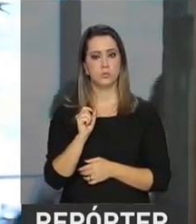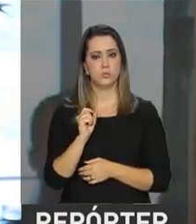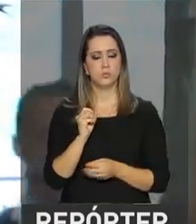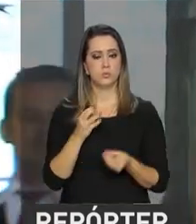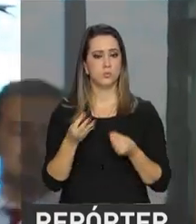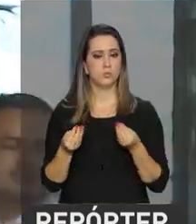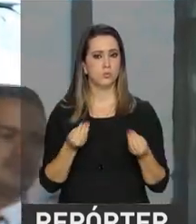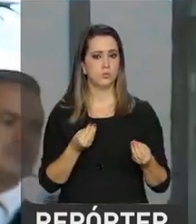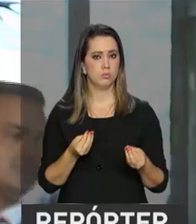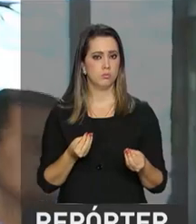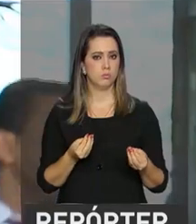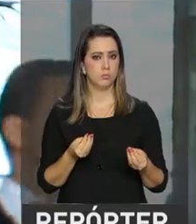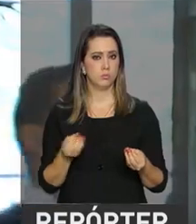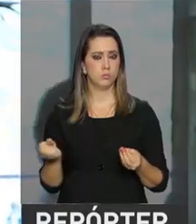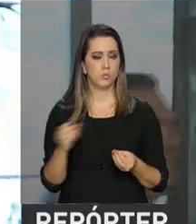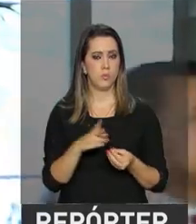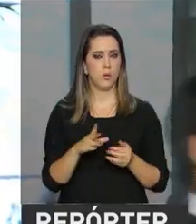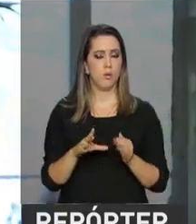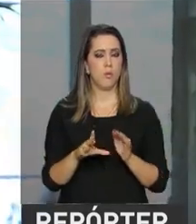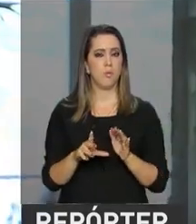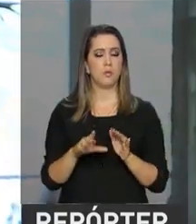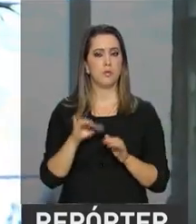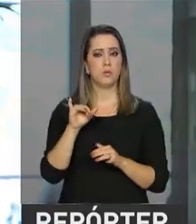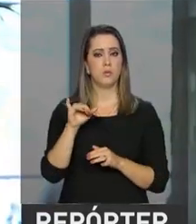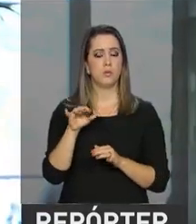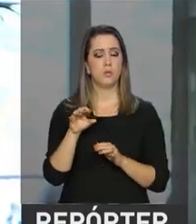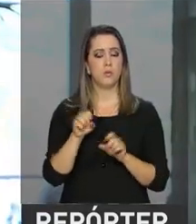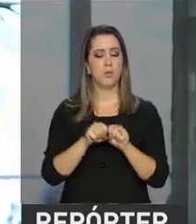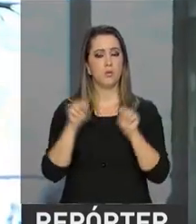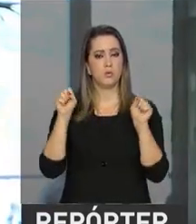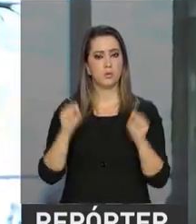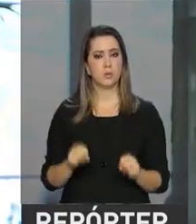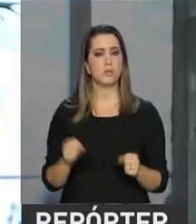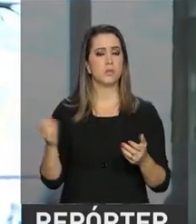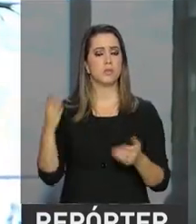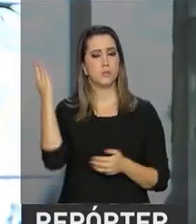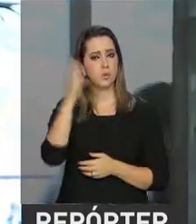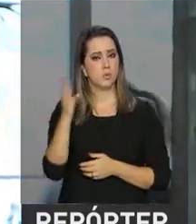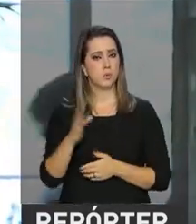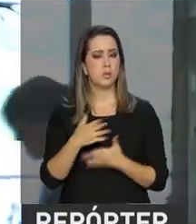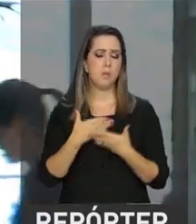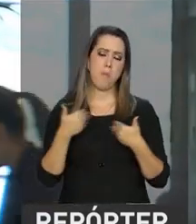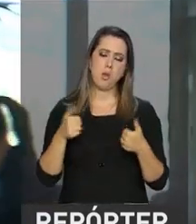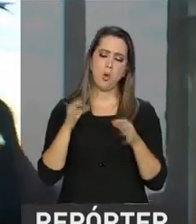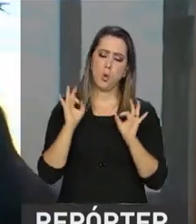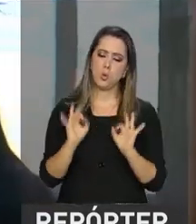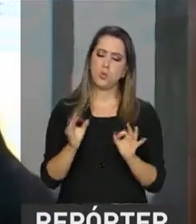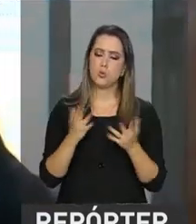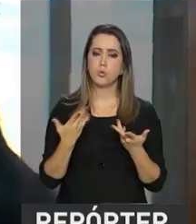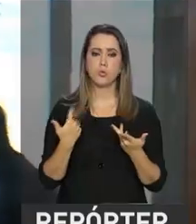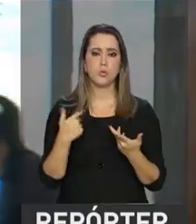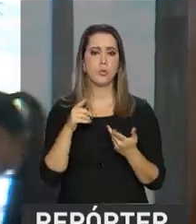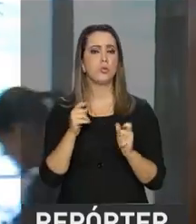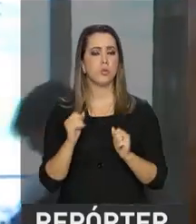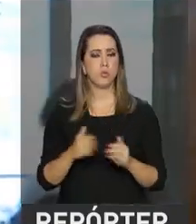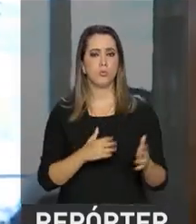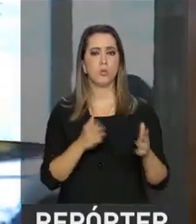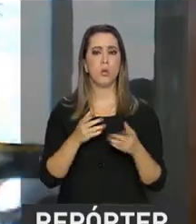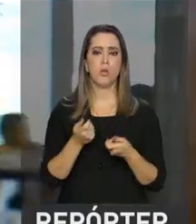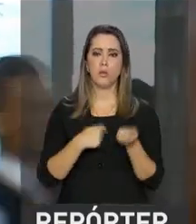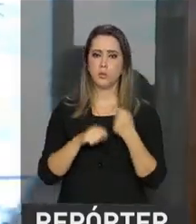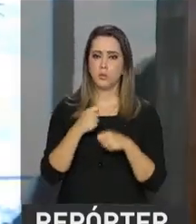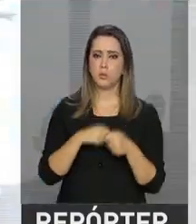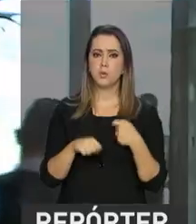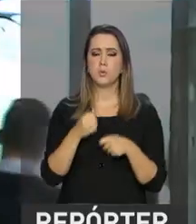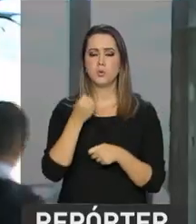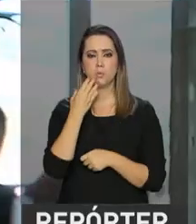como uma nova Previdência brasileira, uma previdência que seja mais justa e que não inviabilize